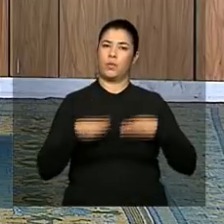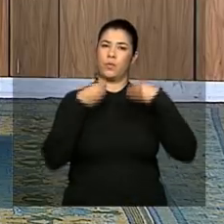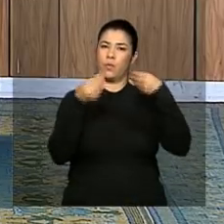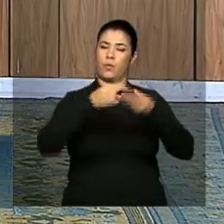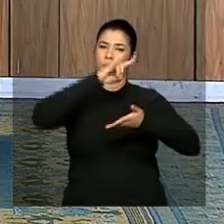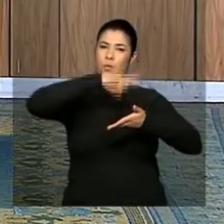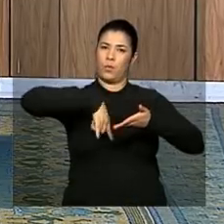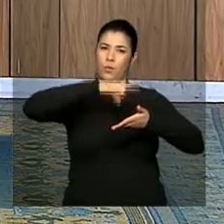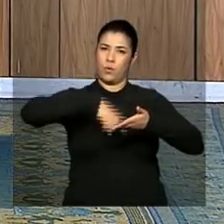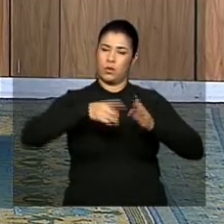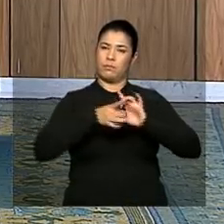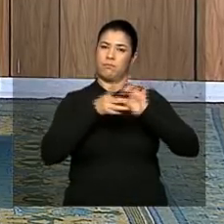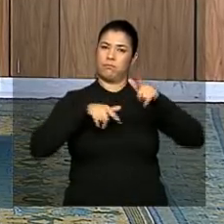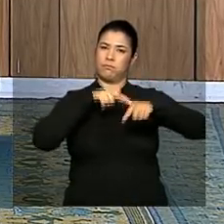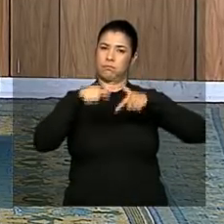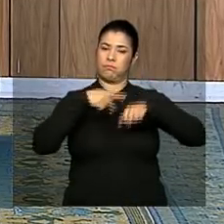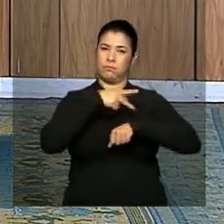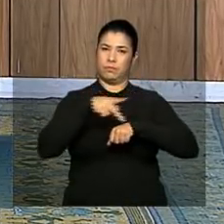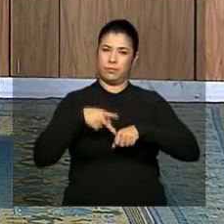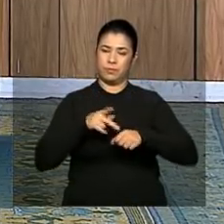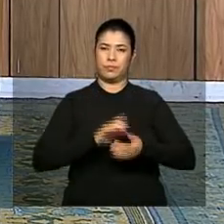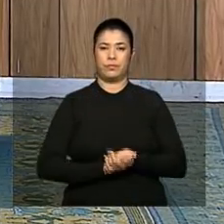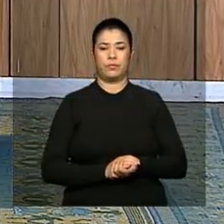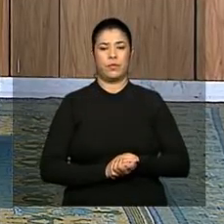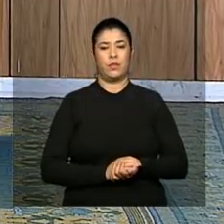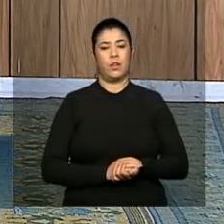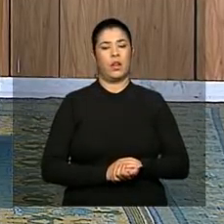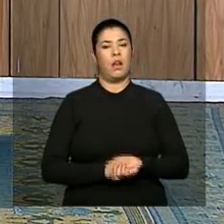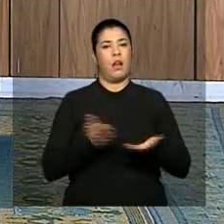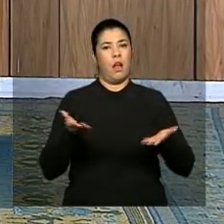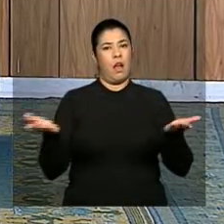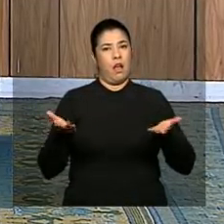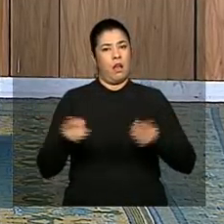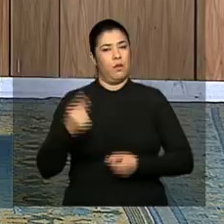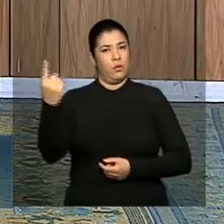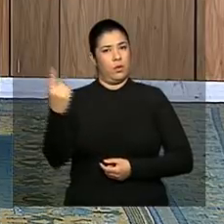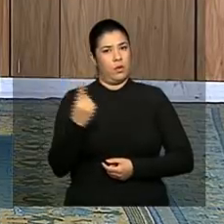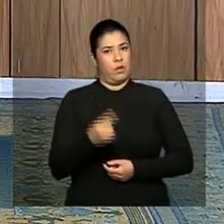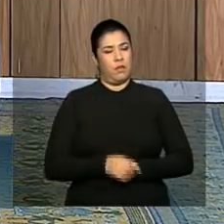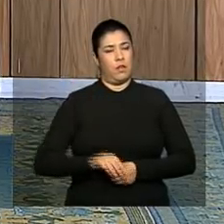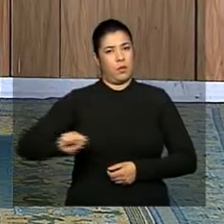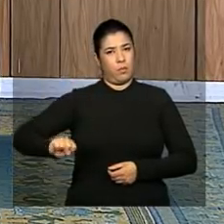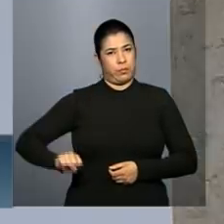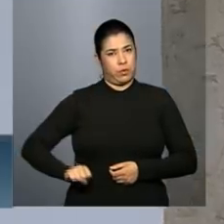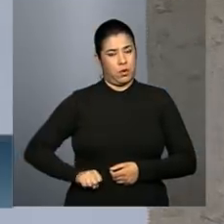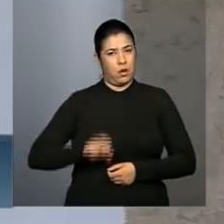credencial, presidente Dilma Rousseff. Nicolaus Tsamados, da República Helênica.